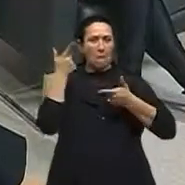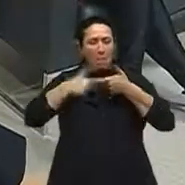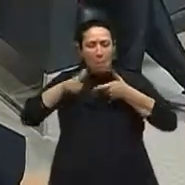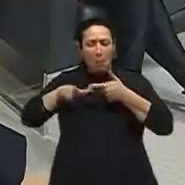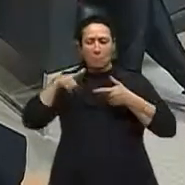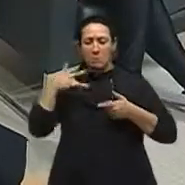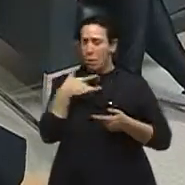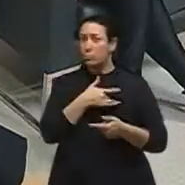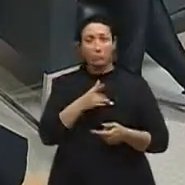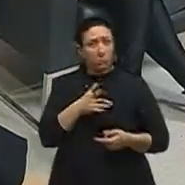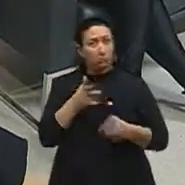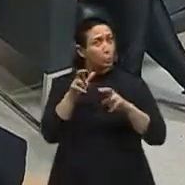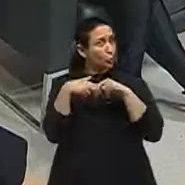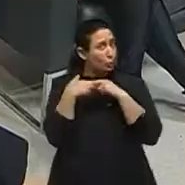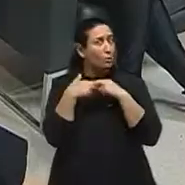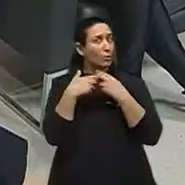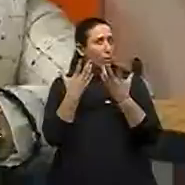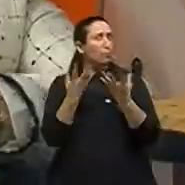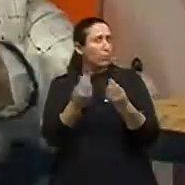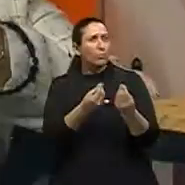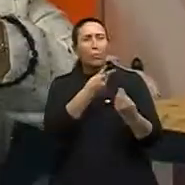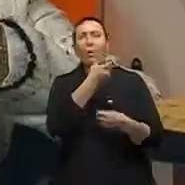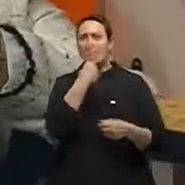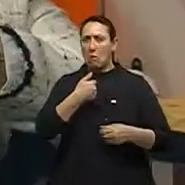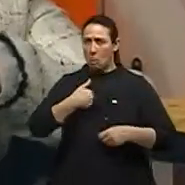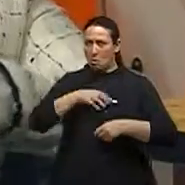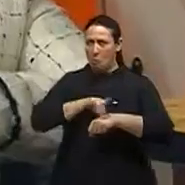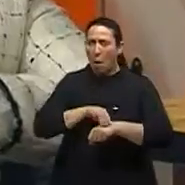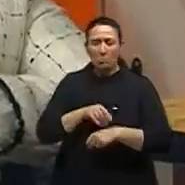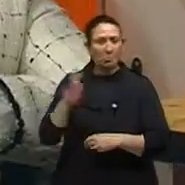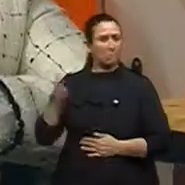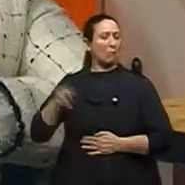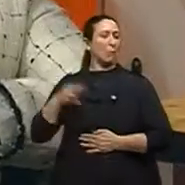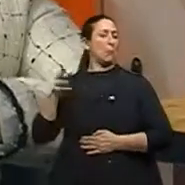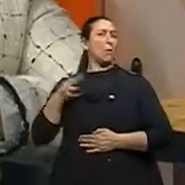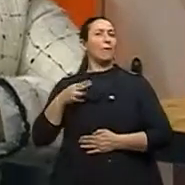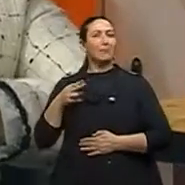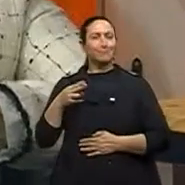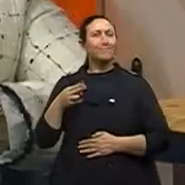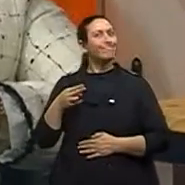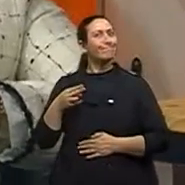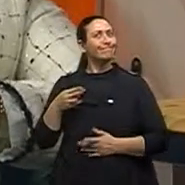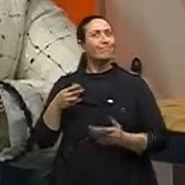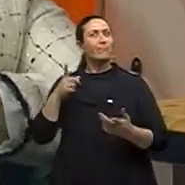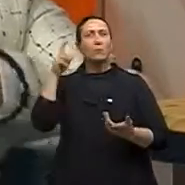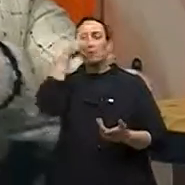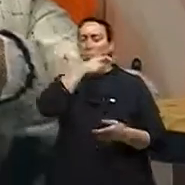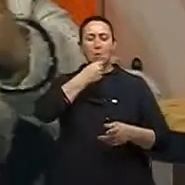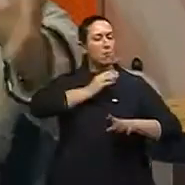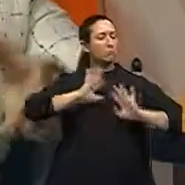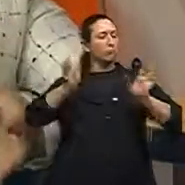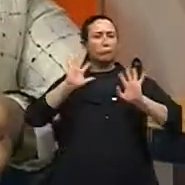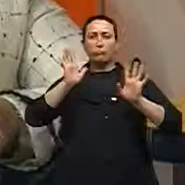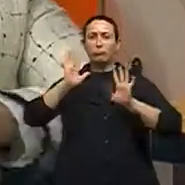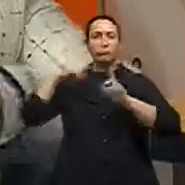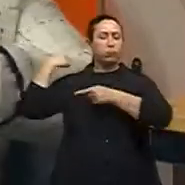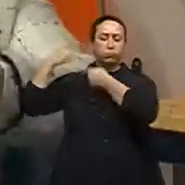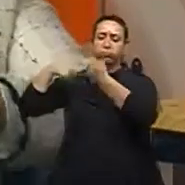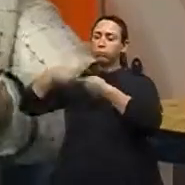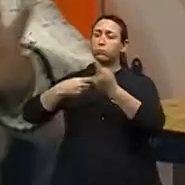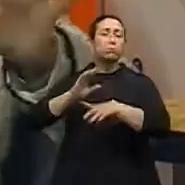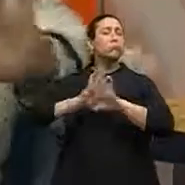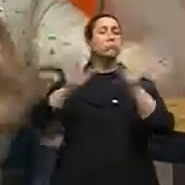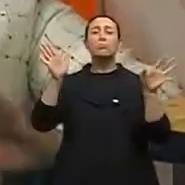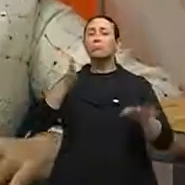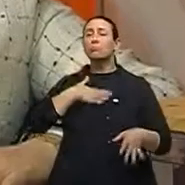negasse a possibilidade que também o seu corpo adoecera então ele acha que cumpriria um ciclo de vida A genética determinaria